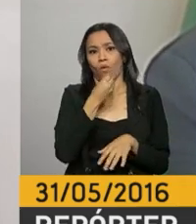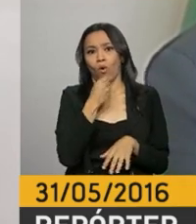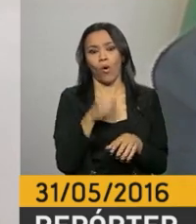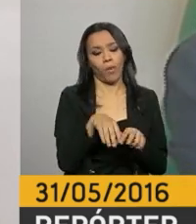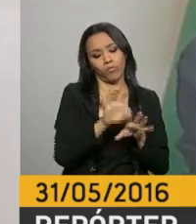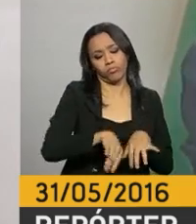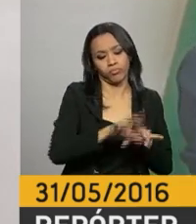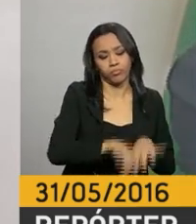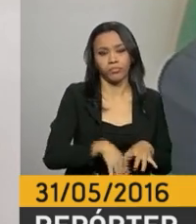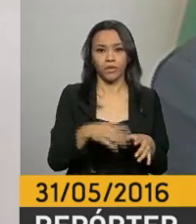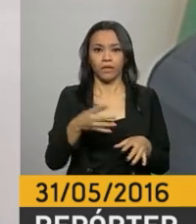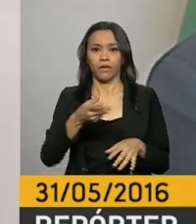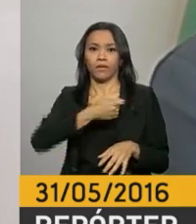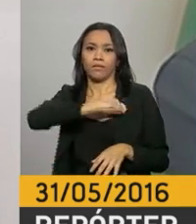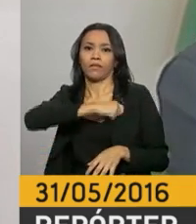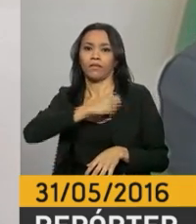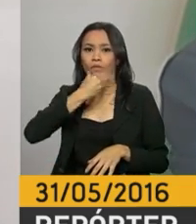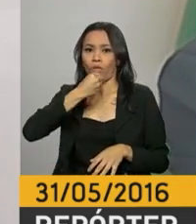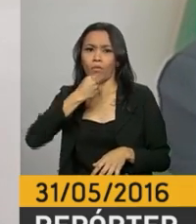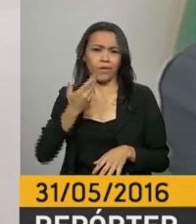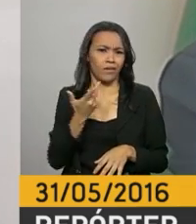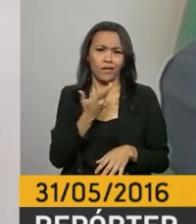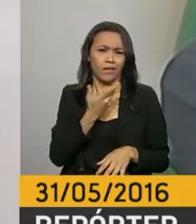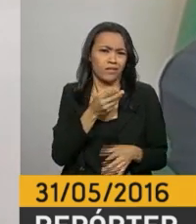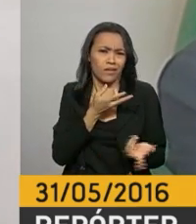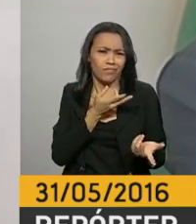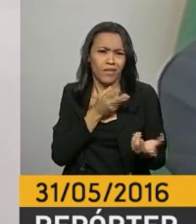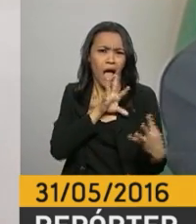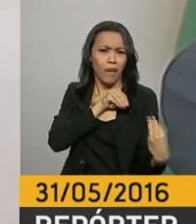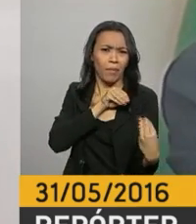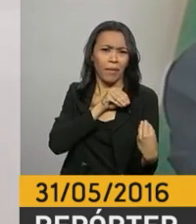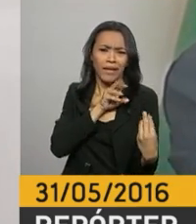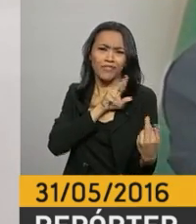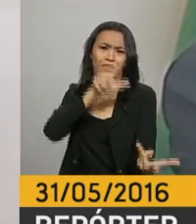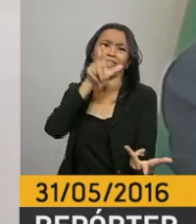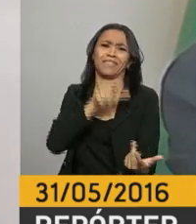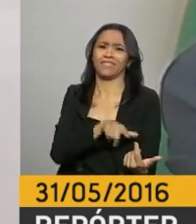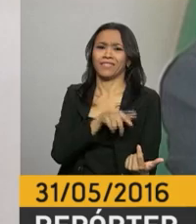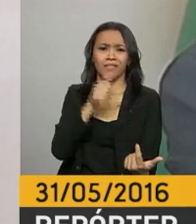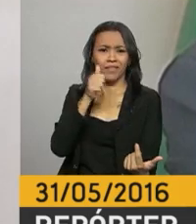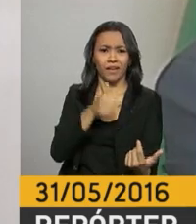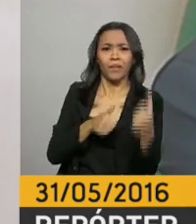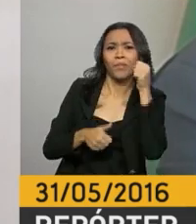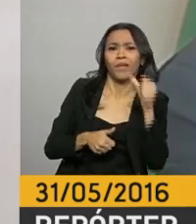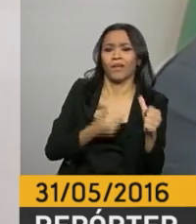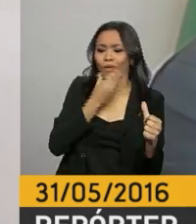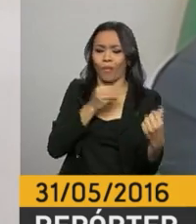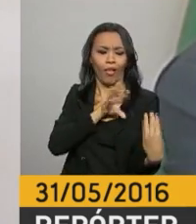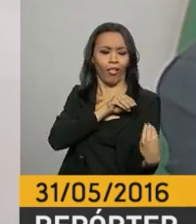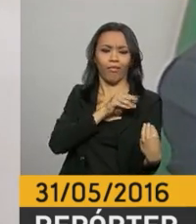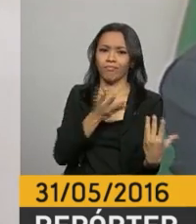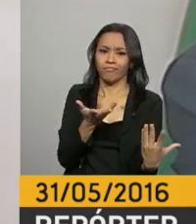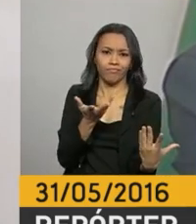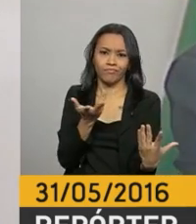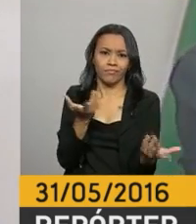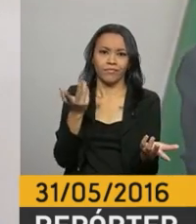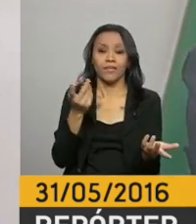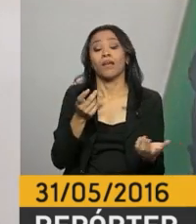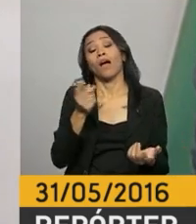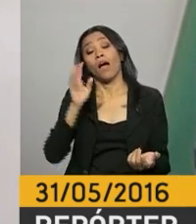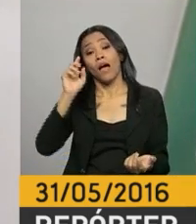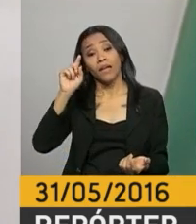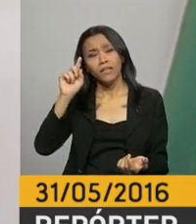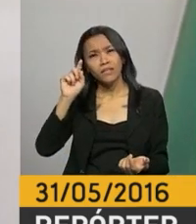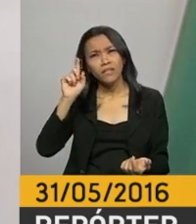e naturalmente a conversa não é a mesma de quem é do sexo feminino, não é? E naquele mesmo instante ocorreu-me a